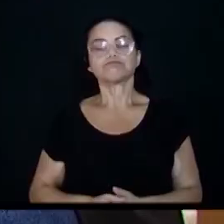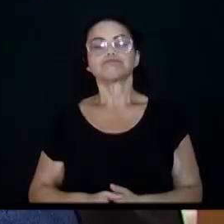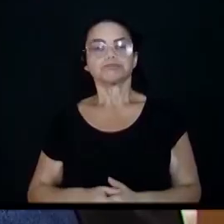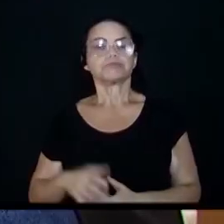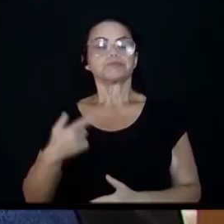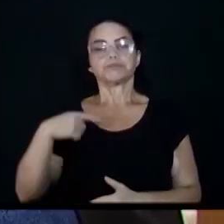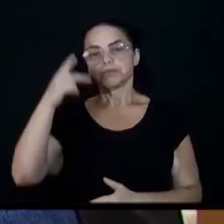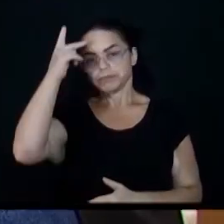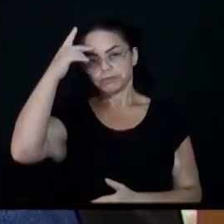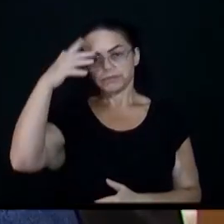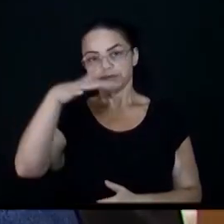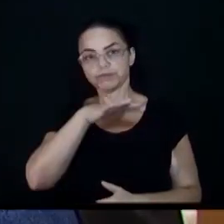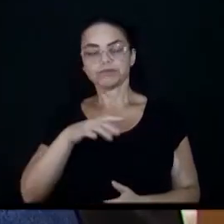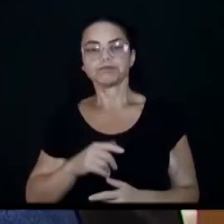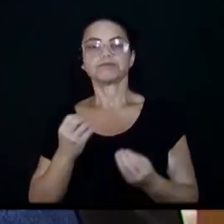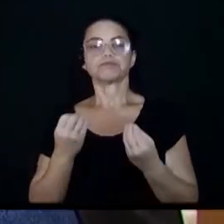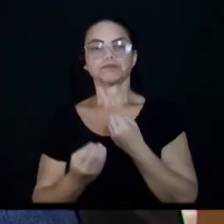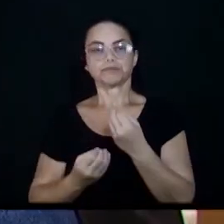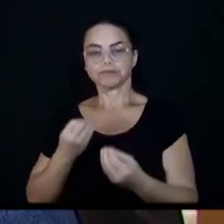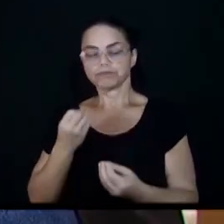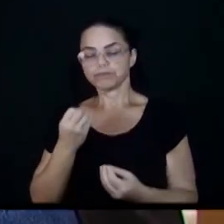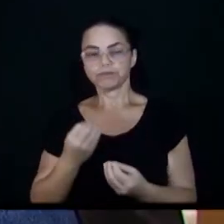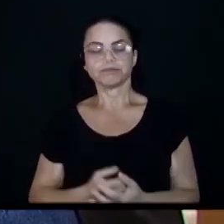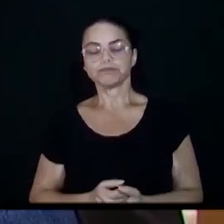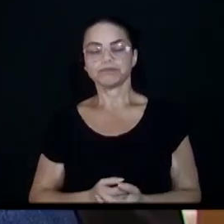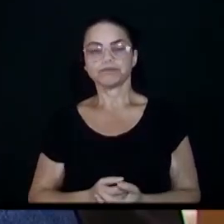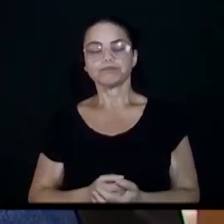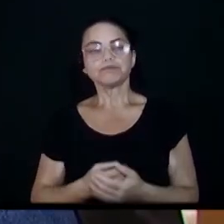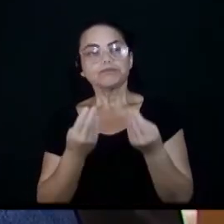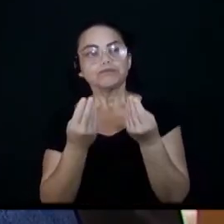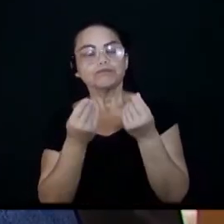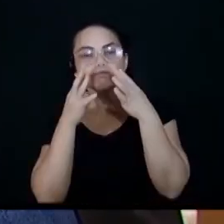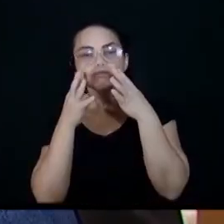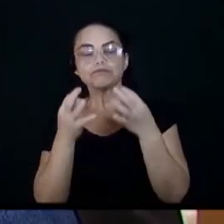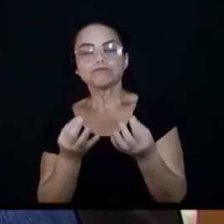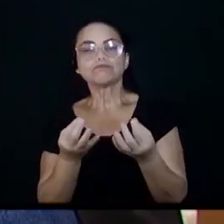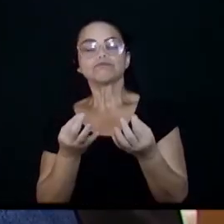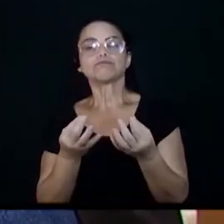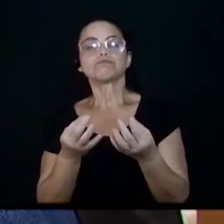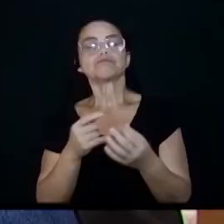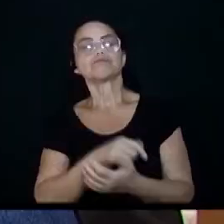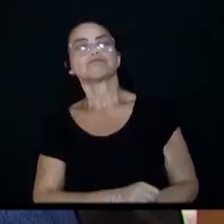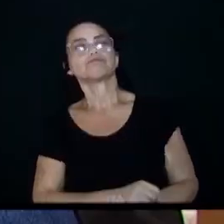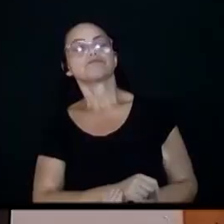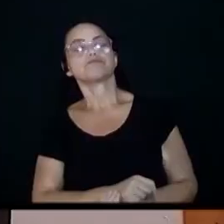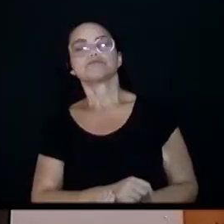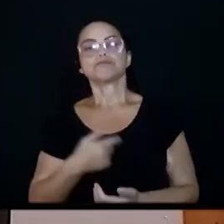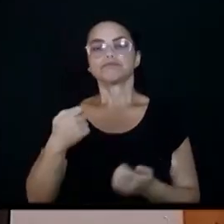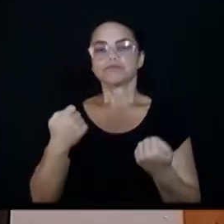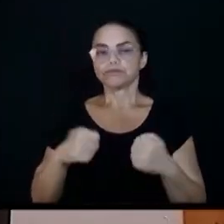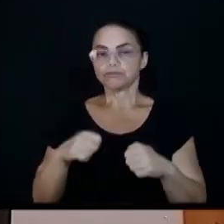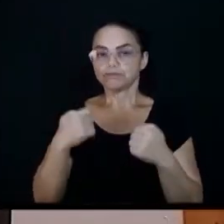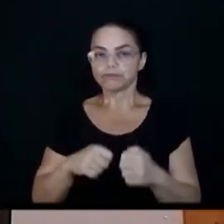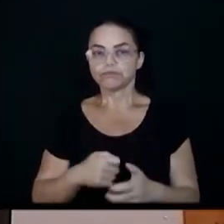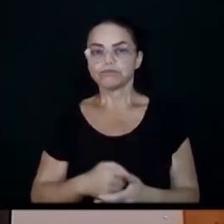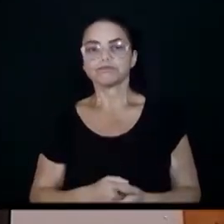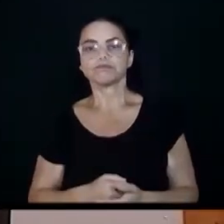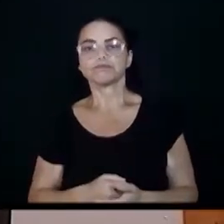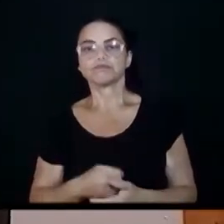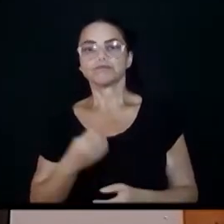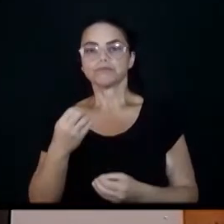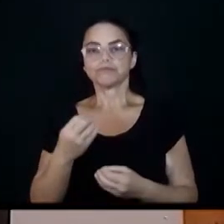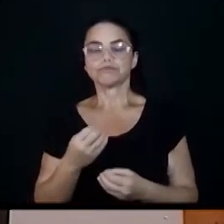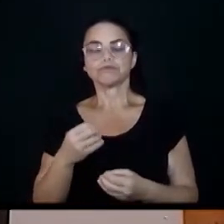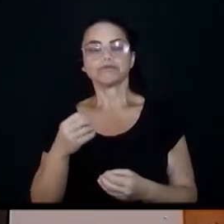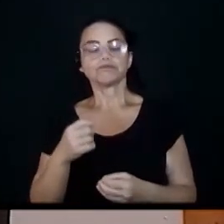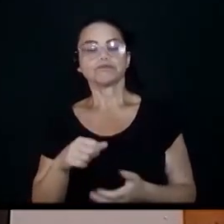que foi então esse olhar, né? O primeiro olhar que você viu a necessidade, fez um mapeamento aí junto com